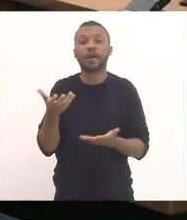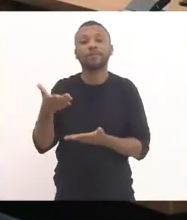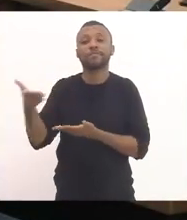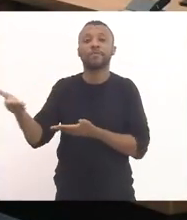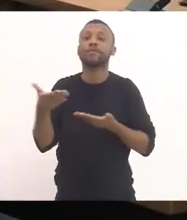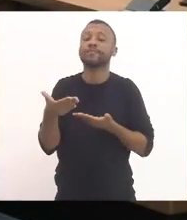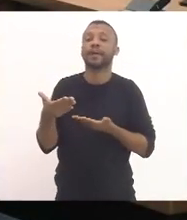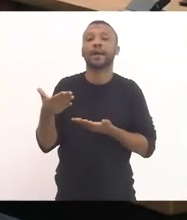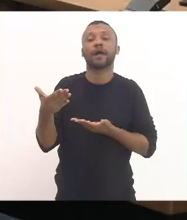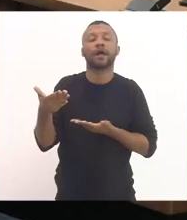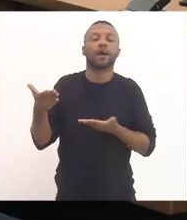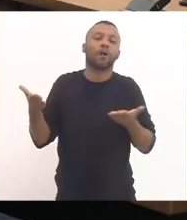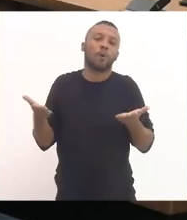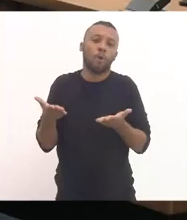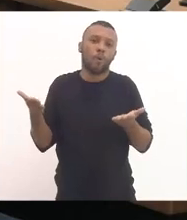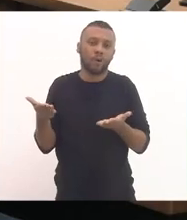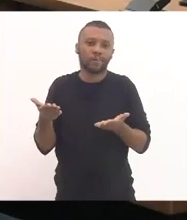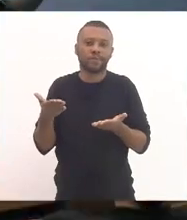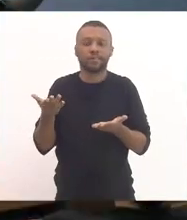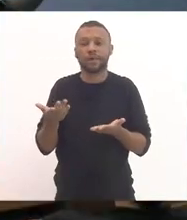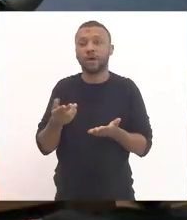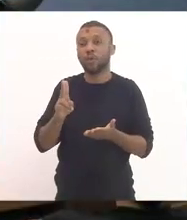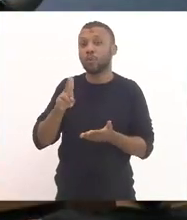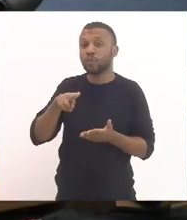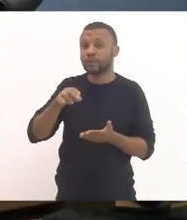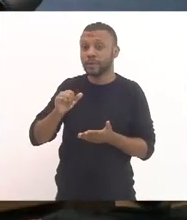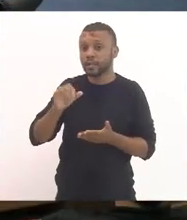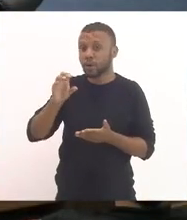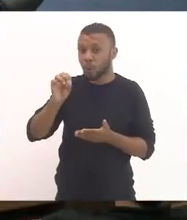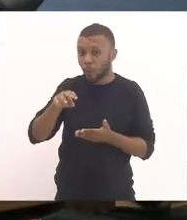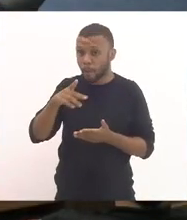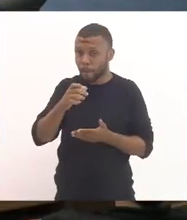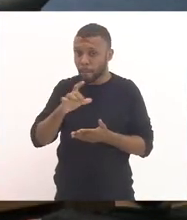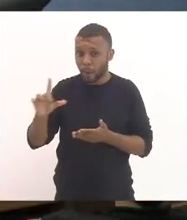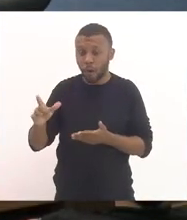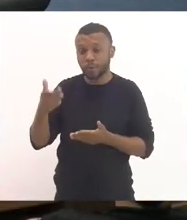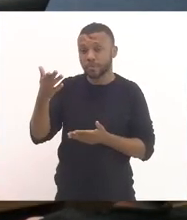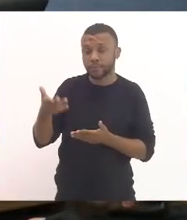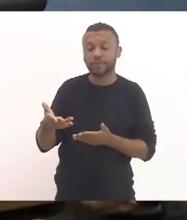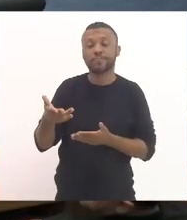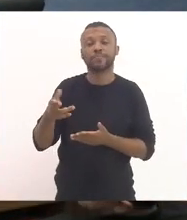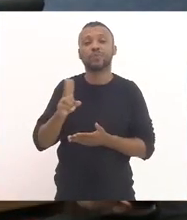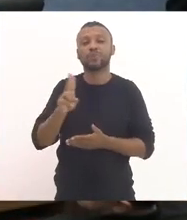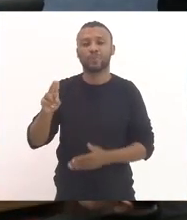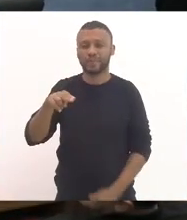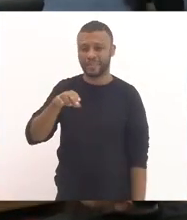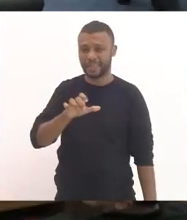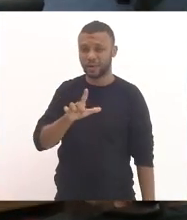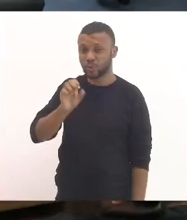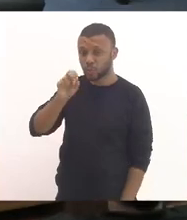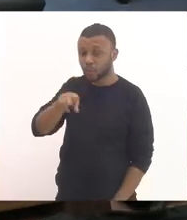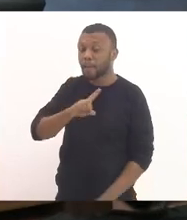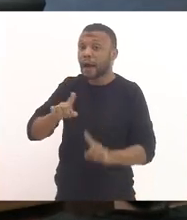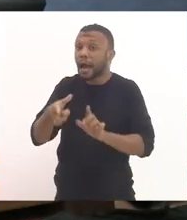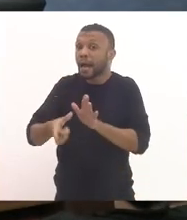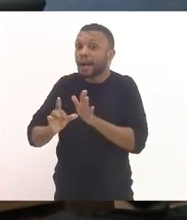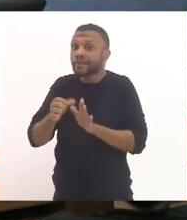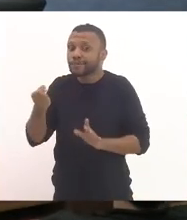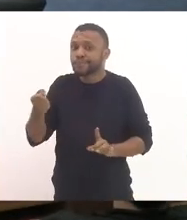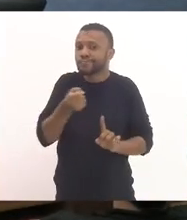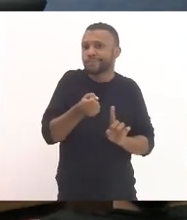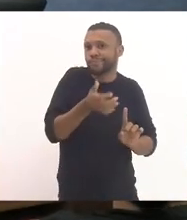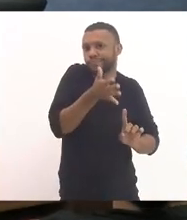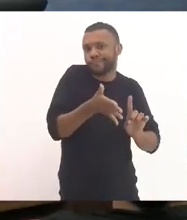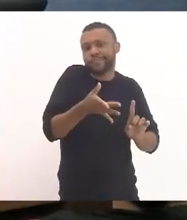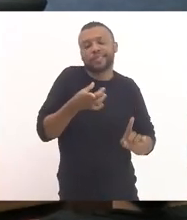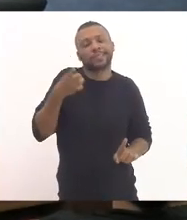ó o único pompom Renilson favor e sem antes passar a palavra para